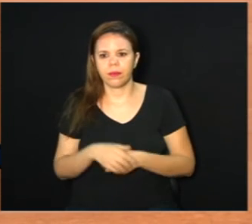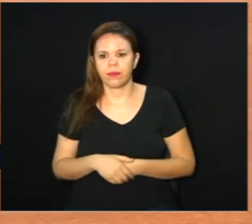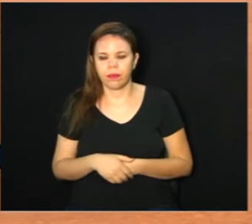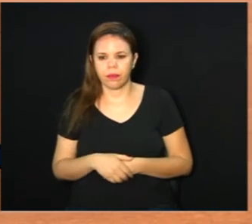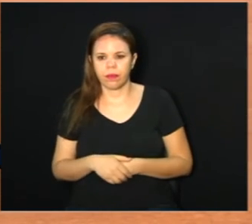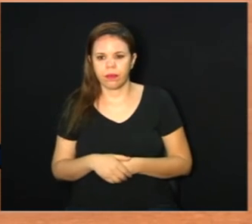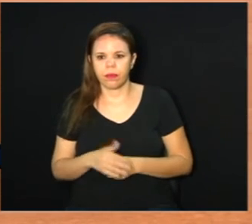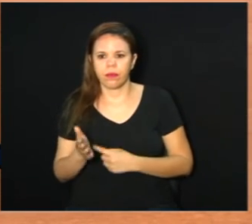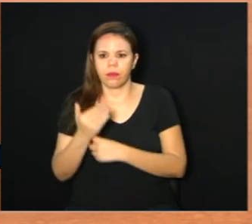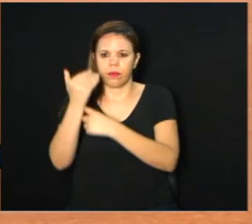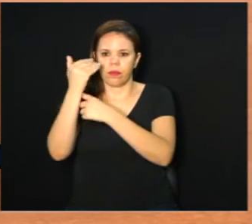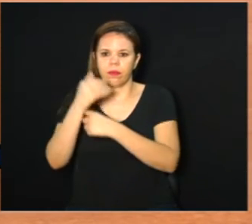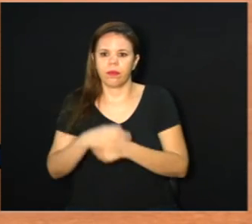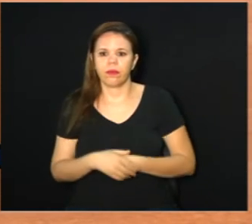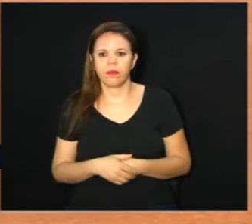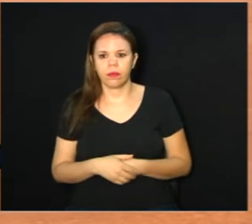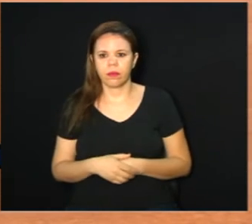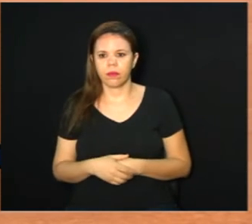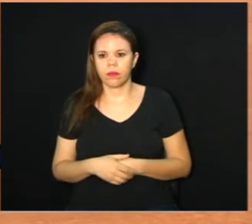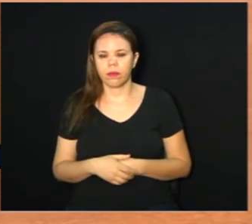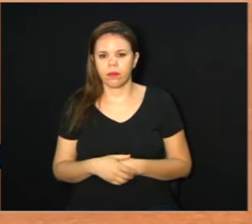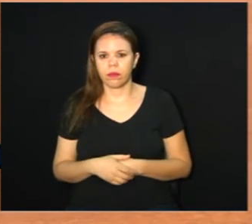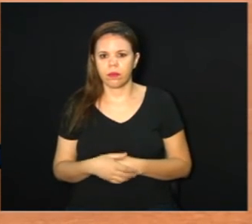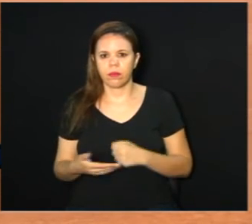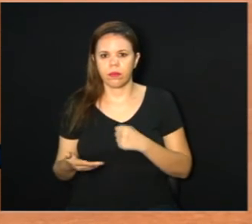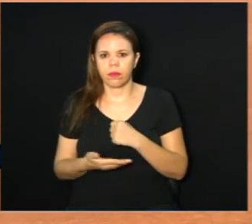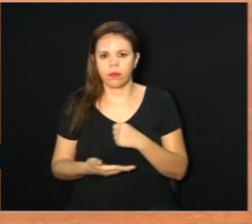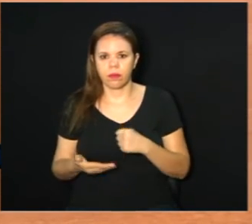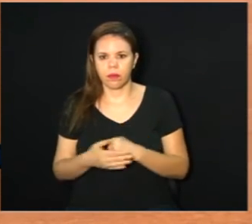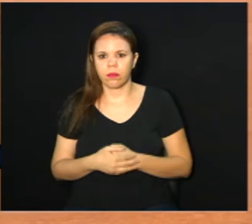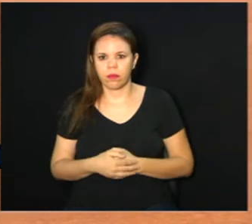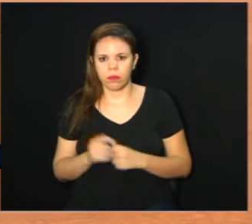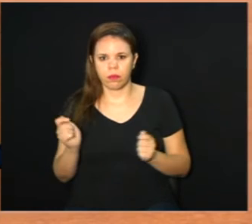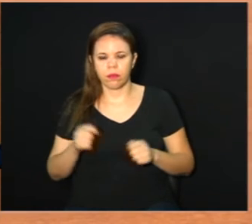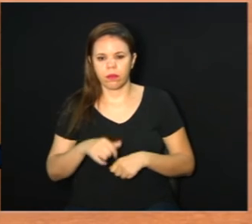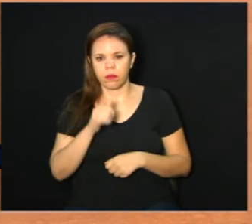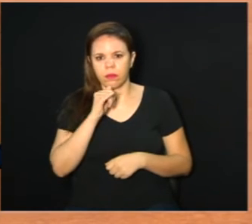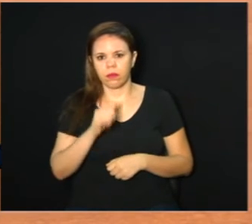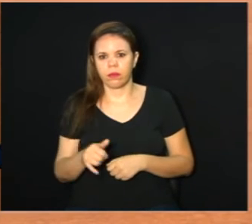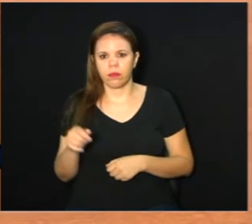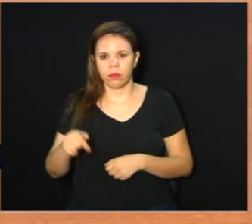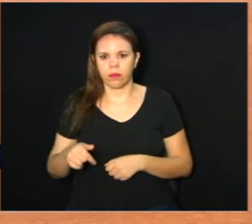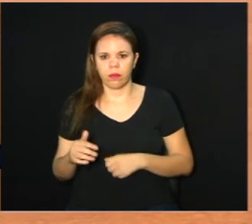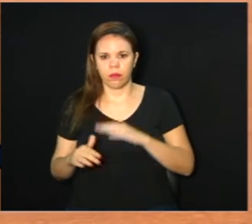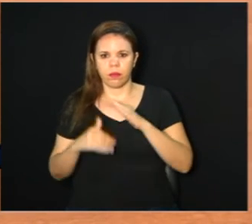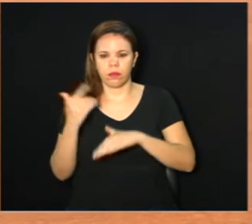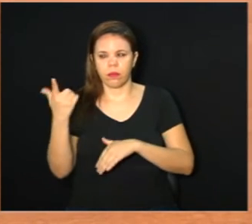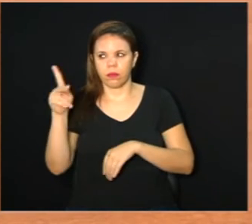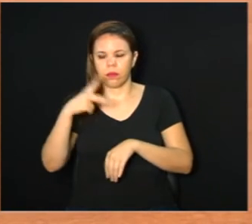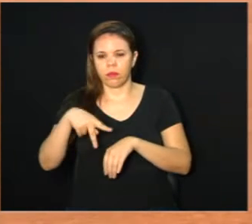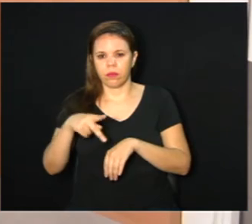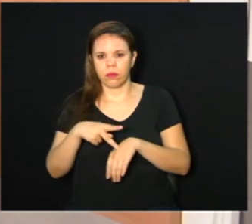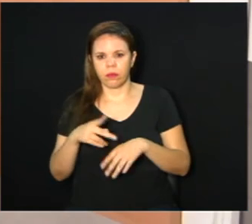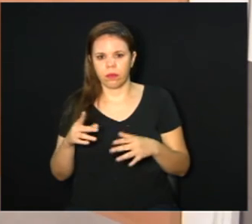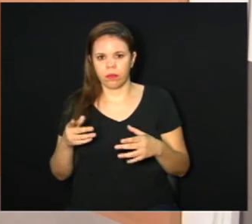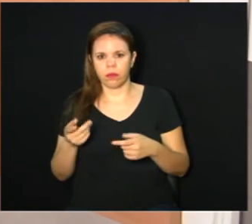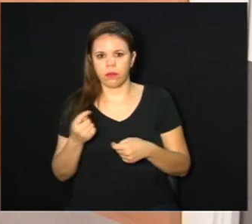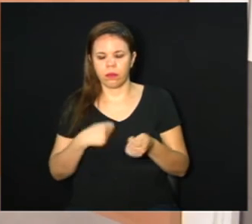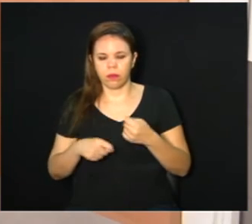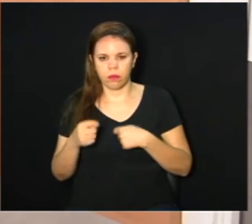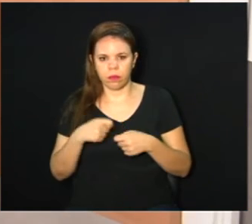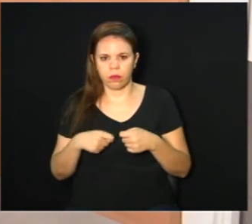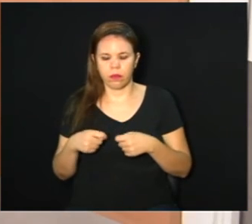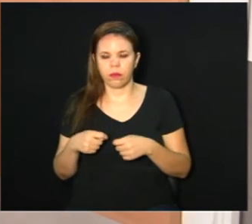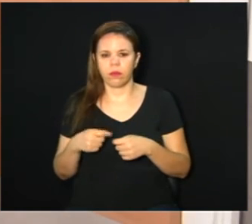da tecnologia? Basicamente, eu posso dizer que o benchmark com outros países, outros centros de pesquisas,